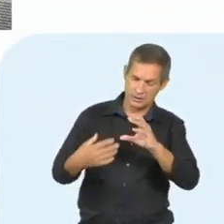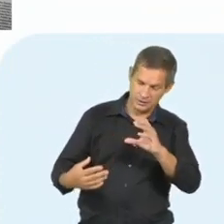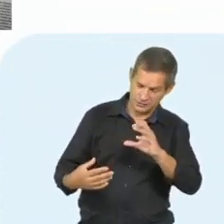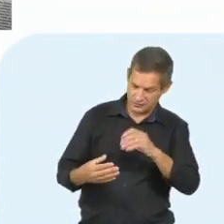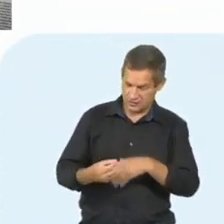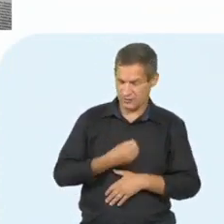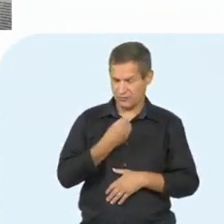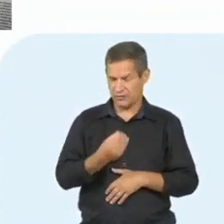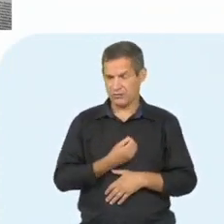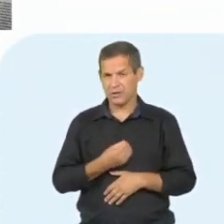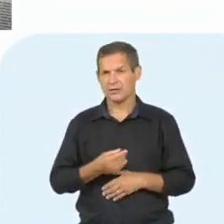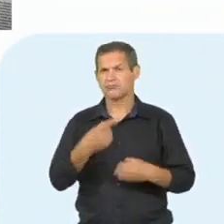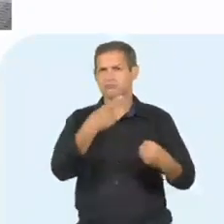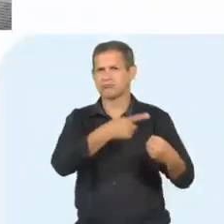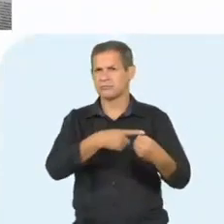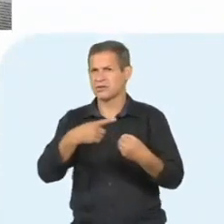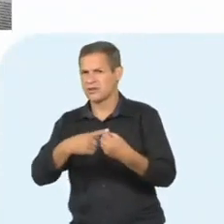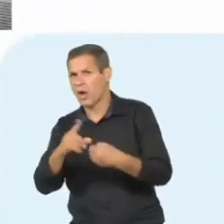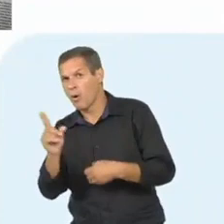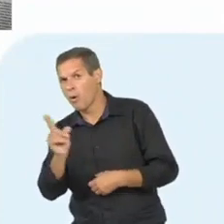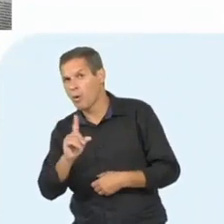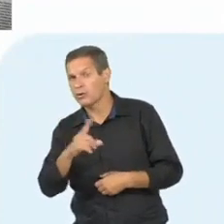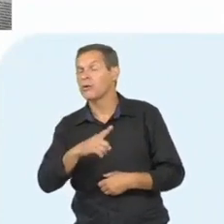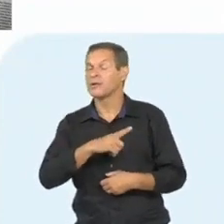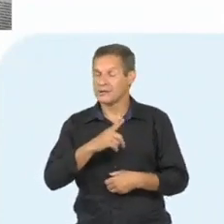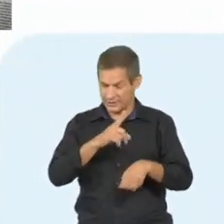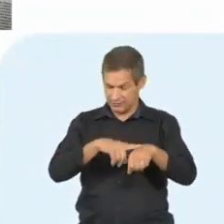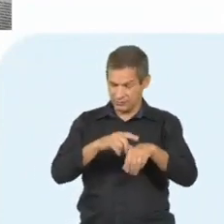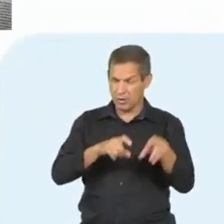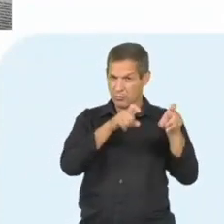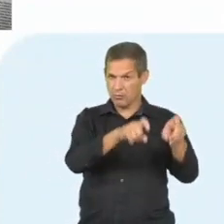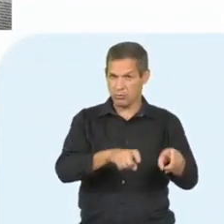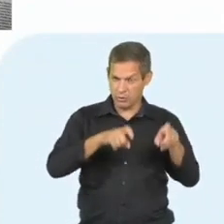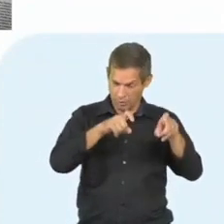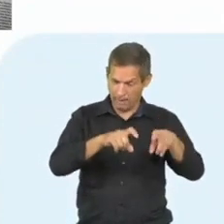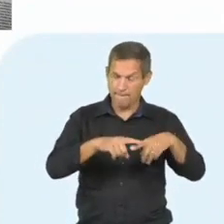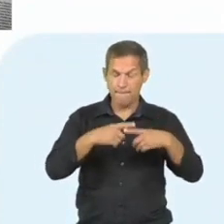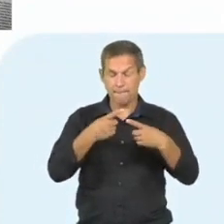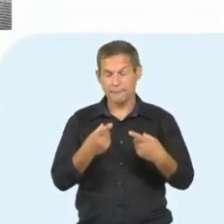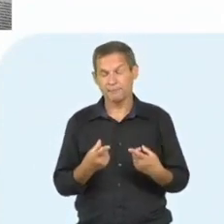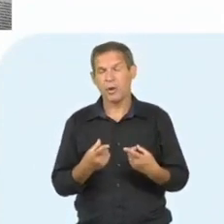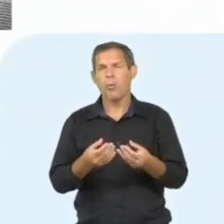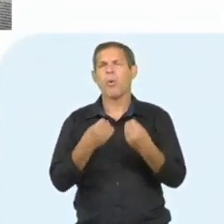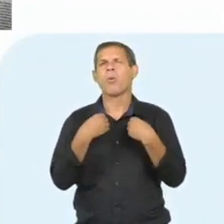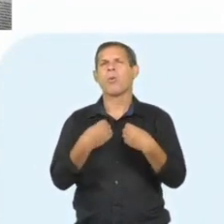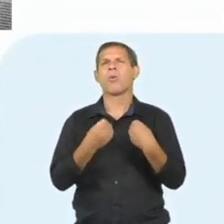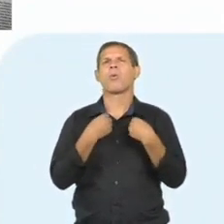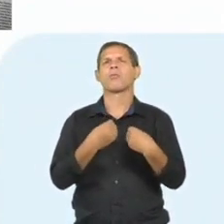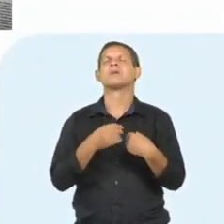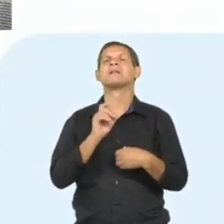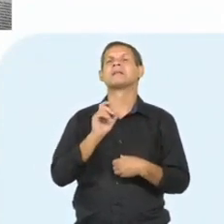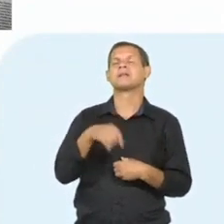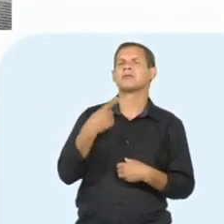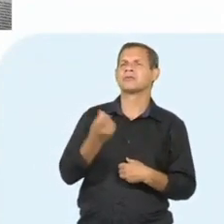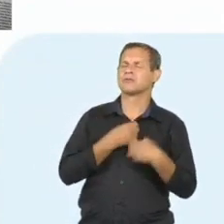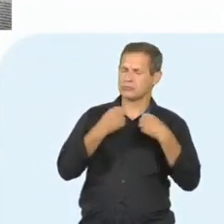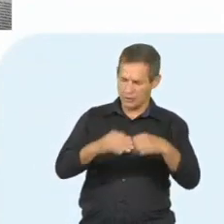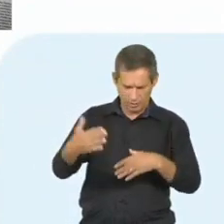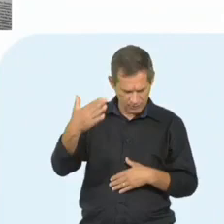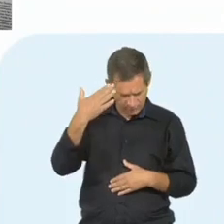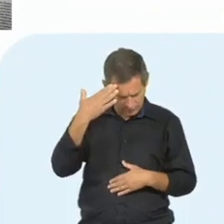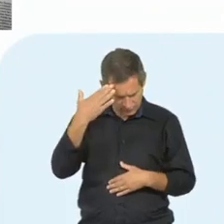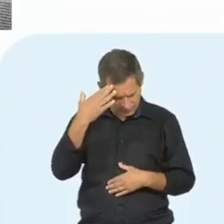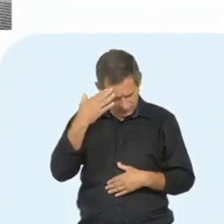vivendo na parte urbana ou não? Já teve uma época na rural? Como que nós podemos